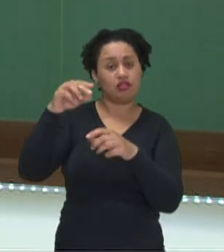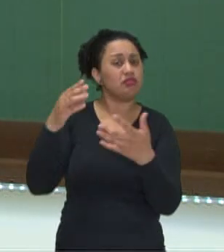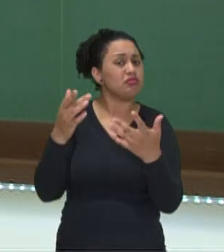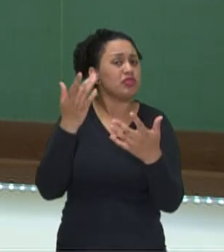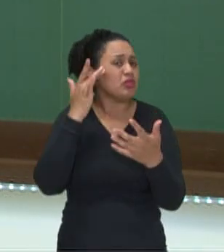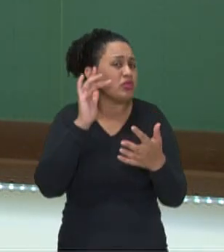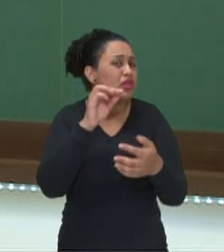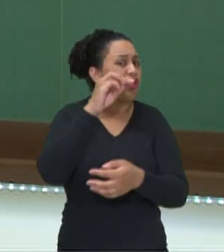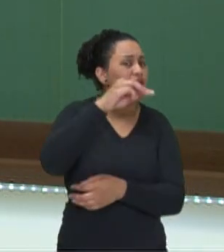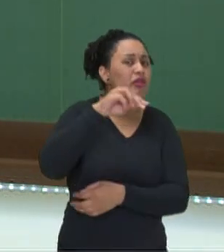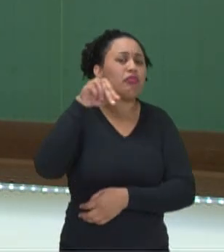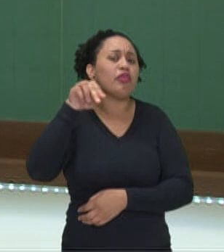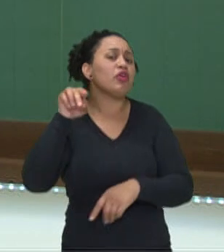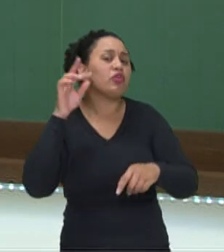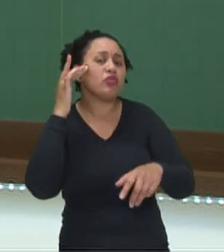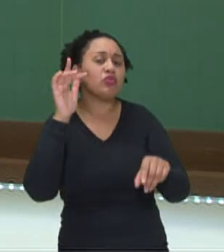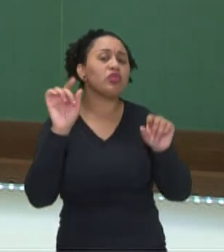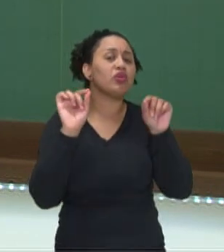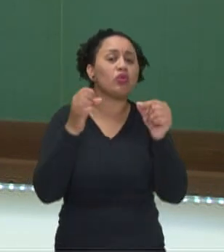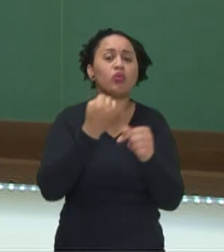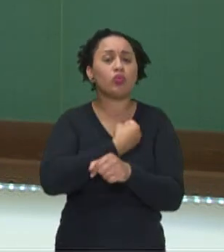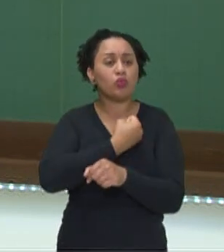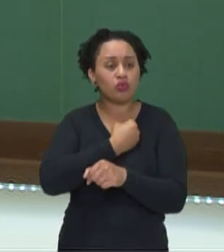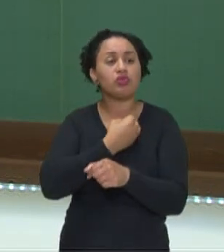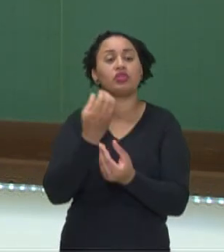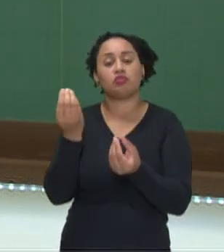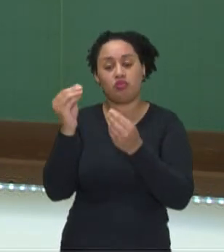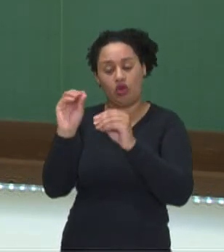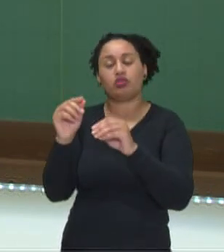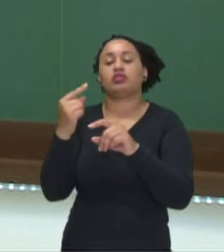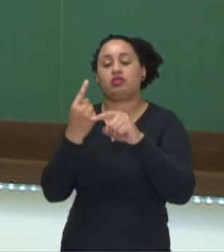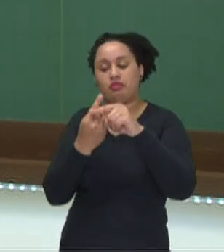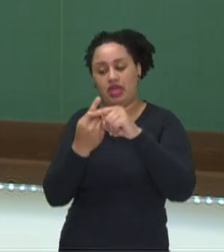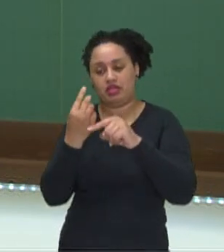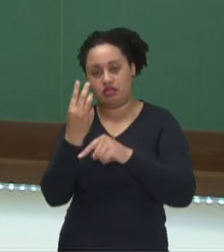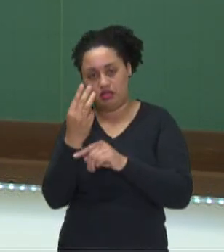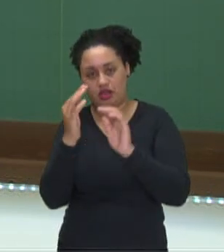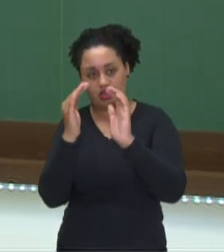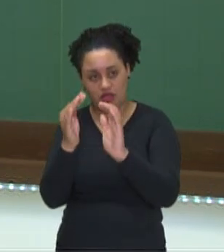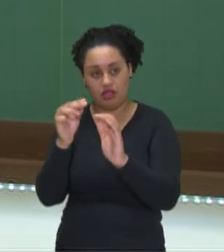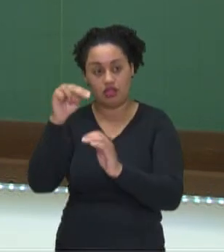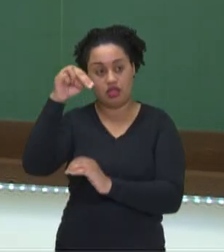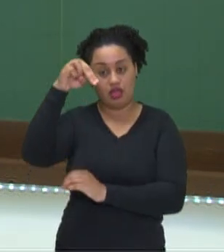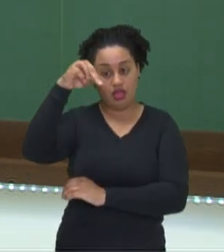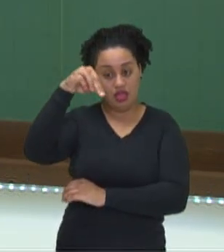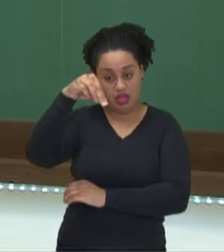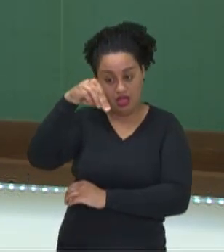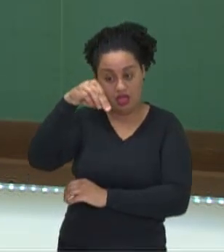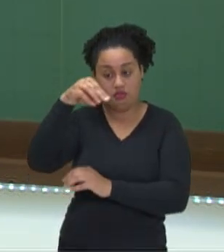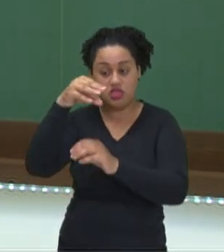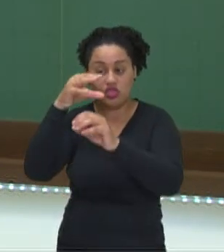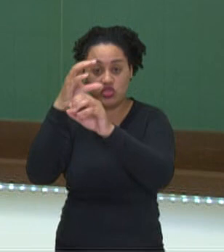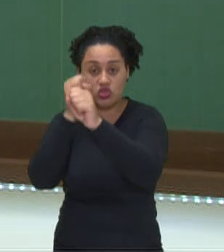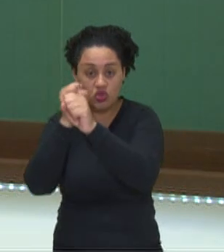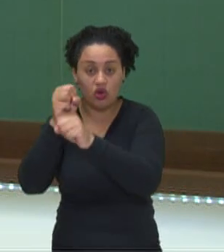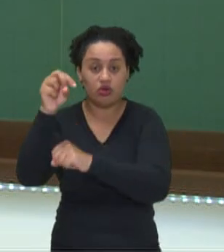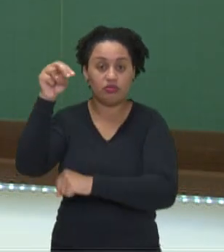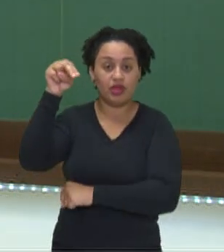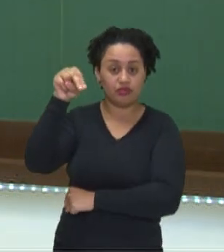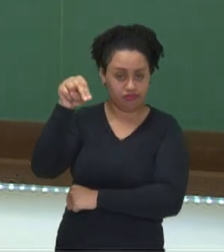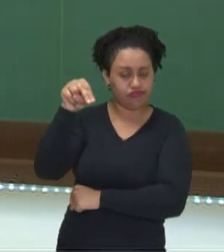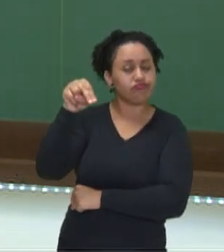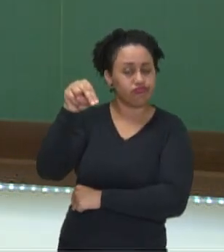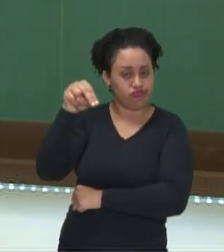deixamos indicado que aplicamos a propriedade da multiplicação de potências de mesma base. Ou